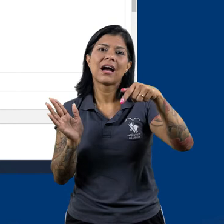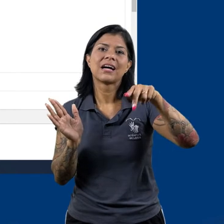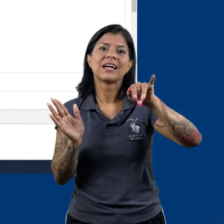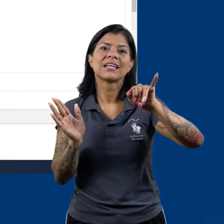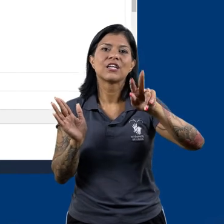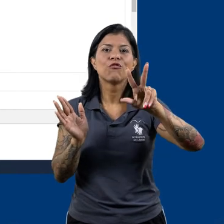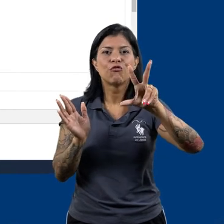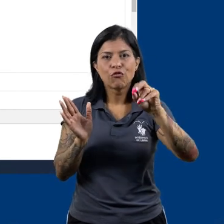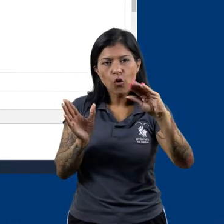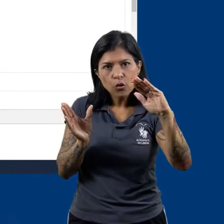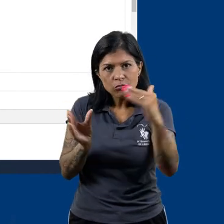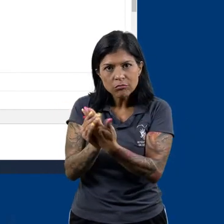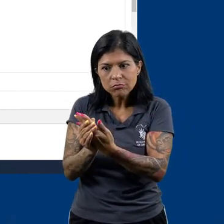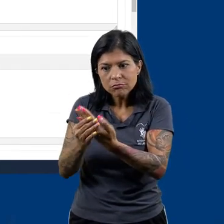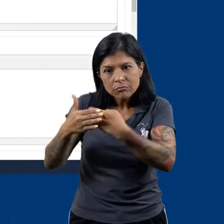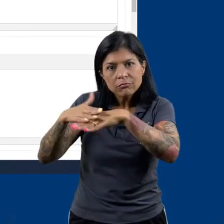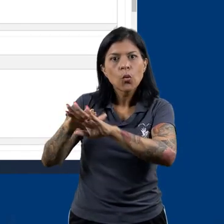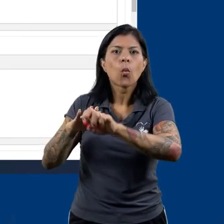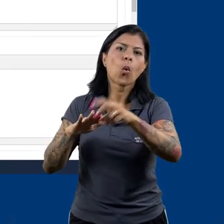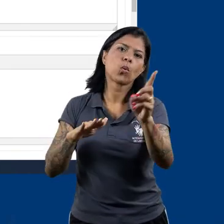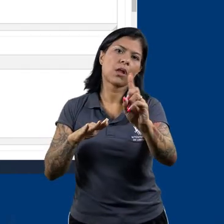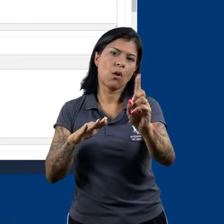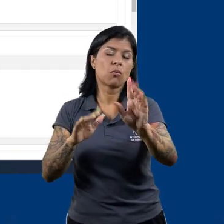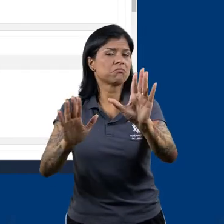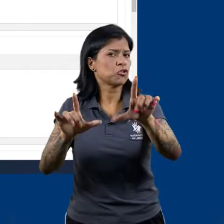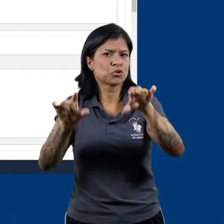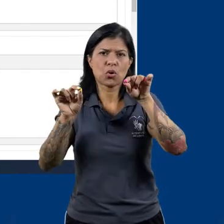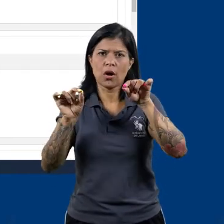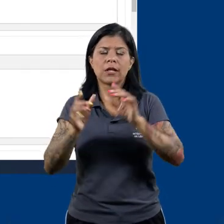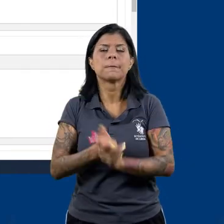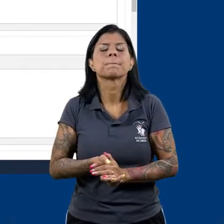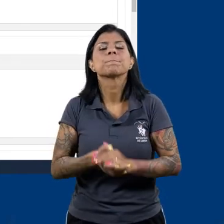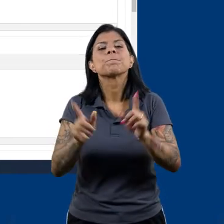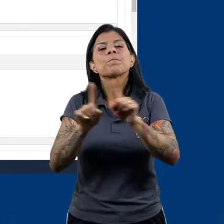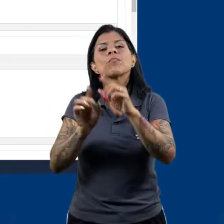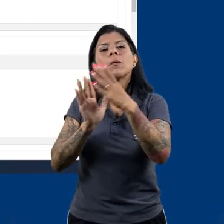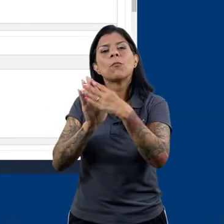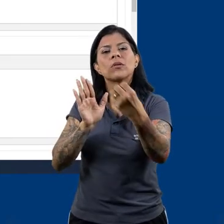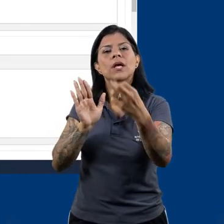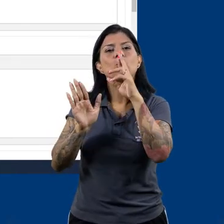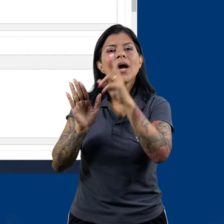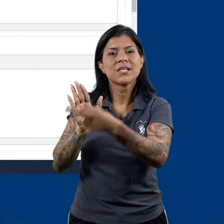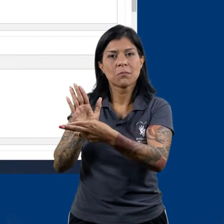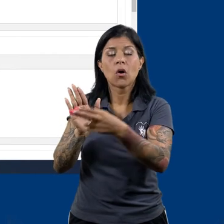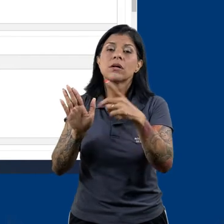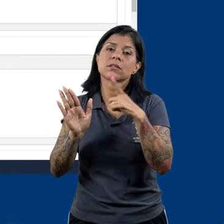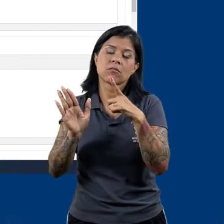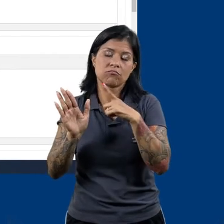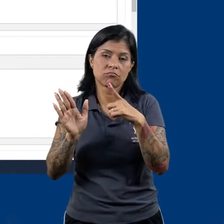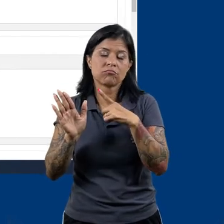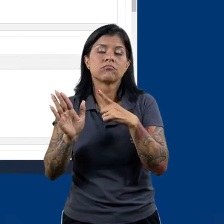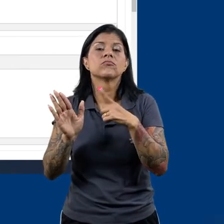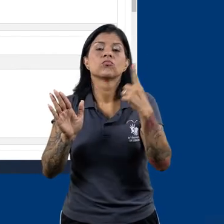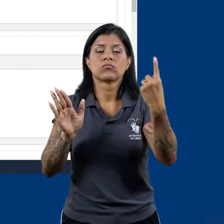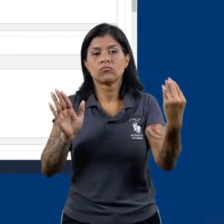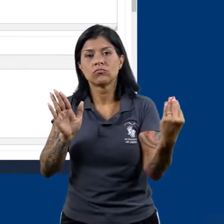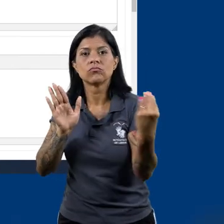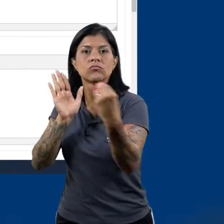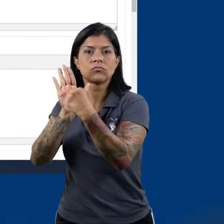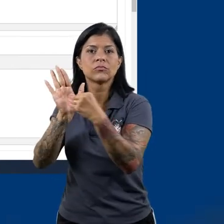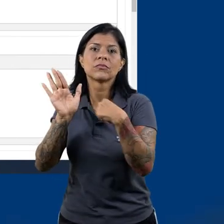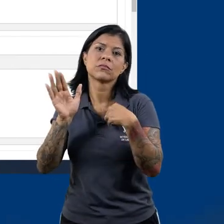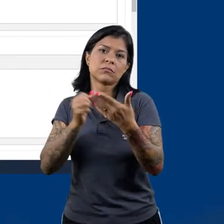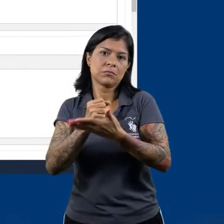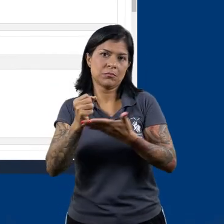ou não os modelos de resposta permitem texto Inicial